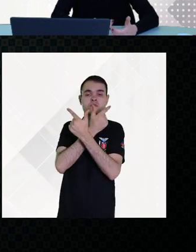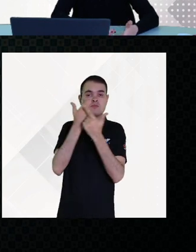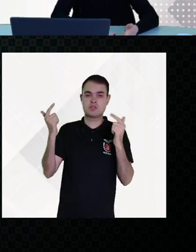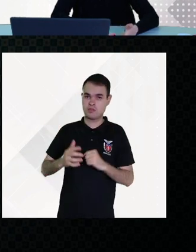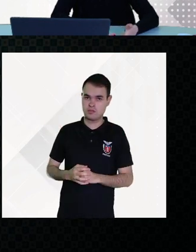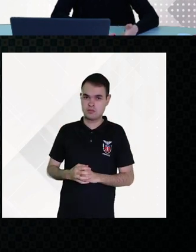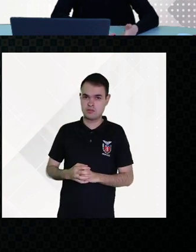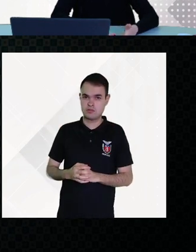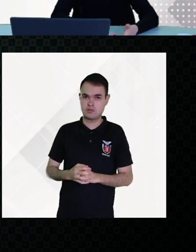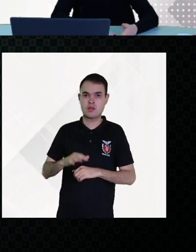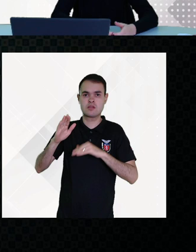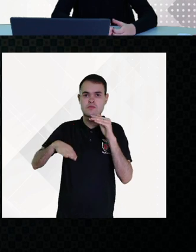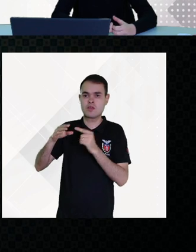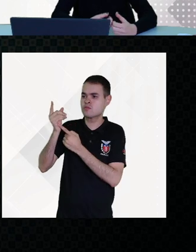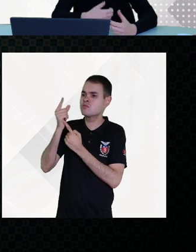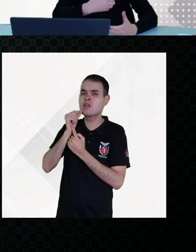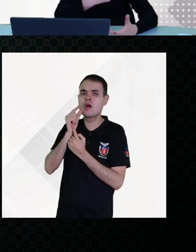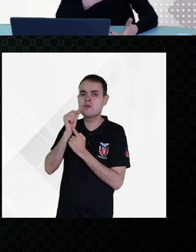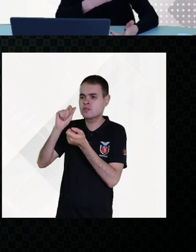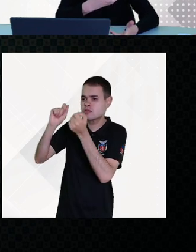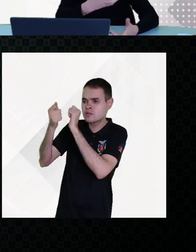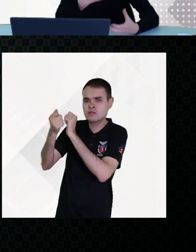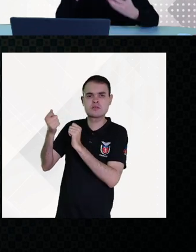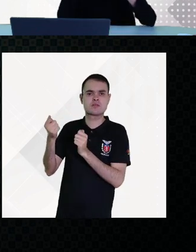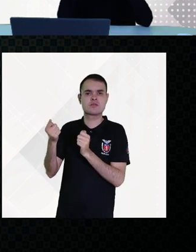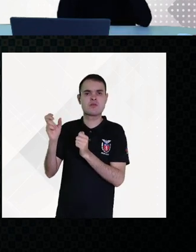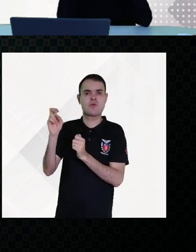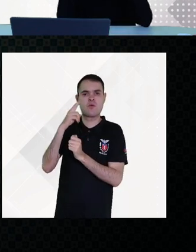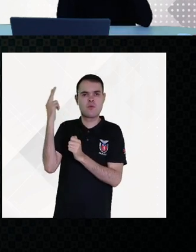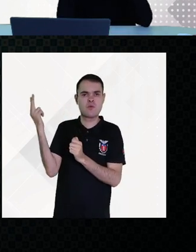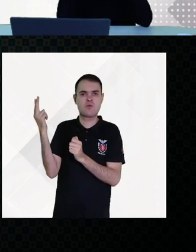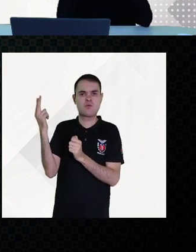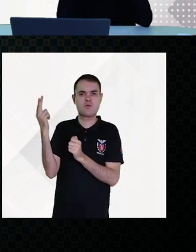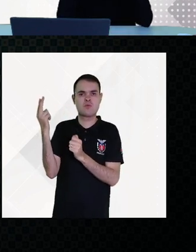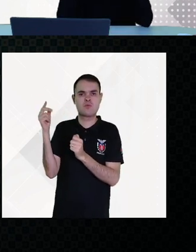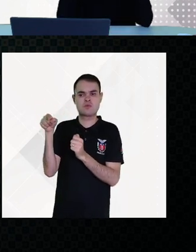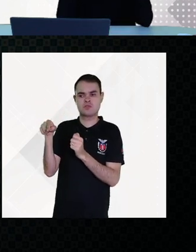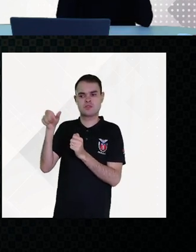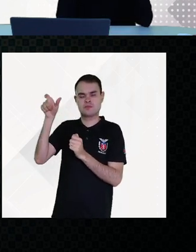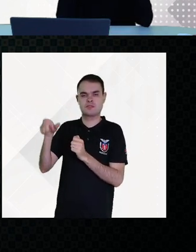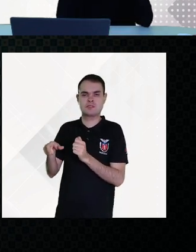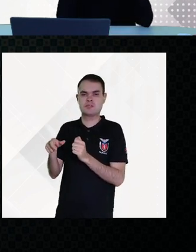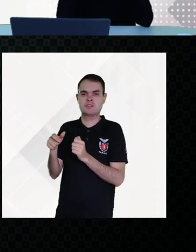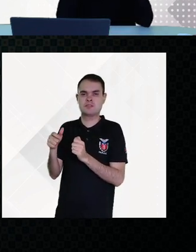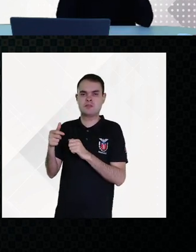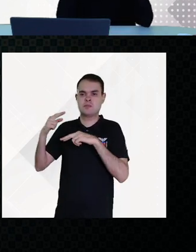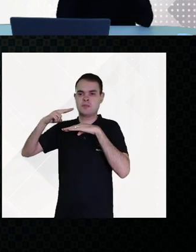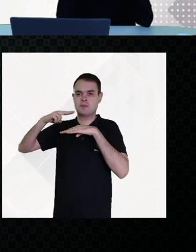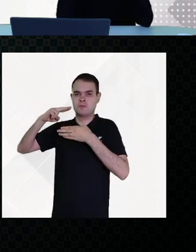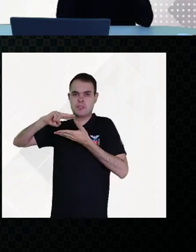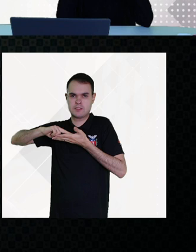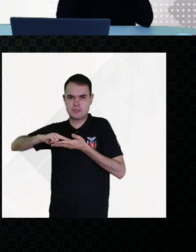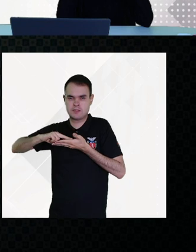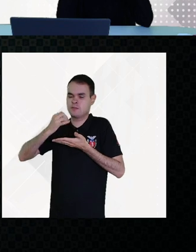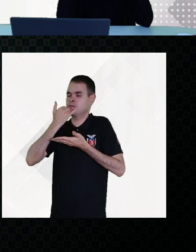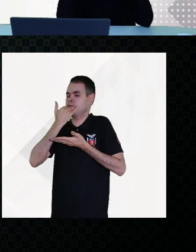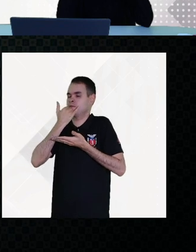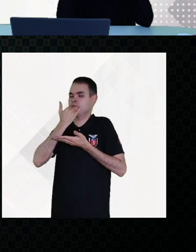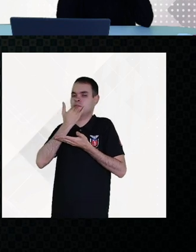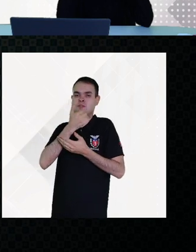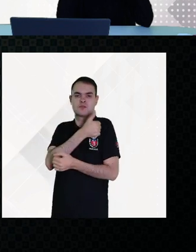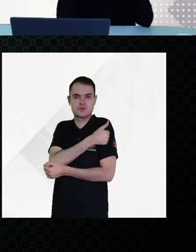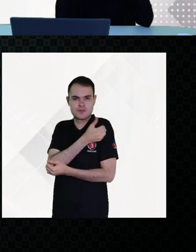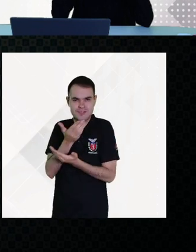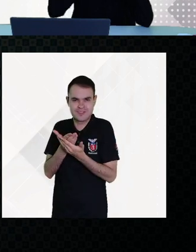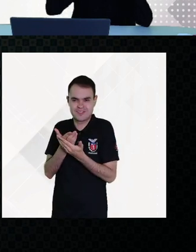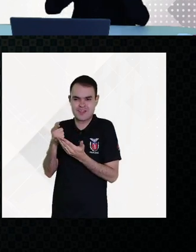um engrossador de um lápis, um adaptador, por exemplo, se o meu paciente, ou, perdão, estudante, né, é força do hábito, ele tem uma